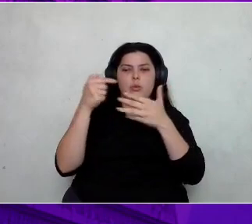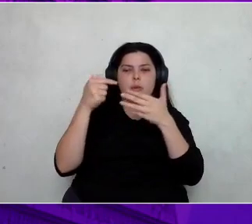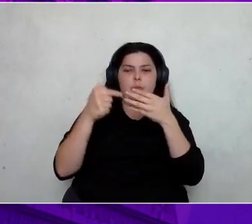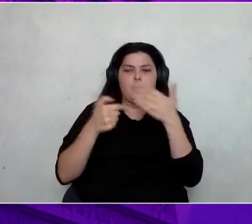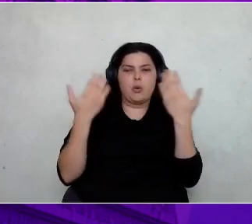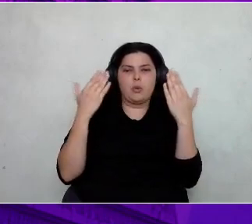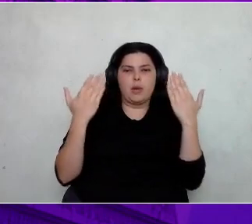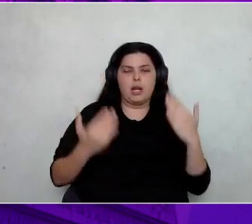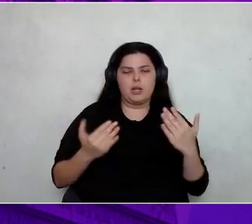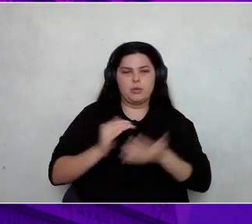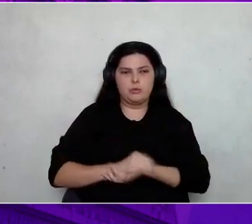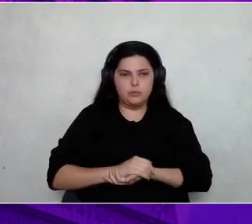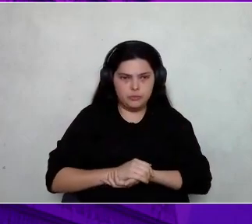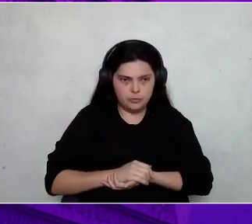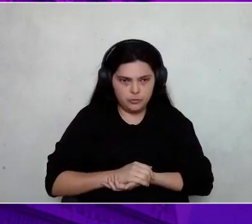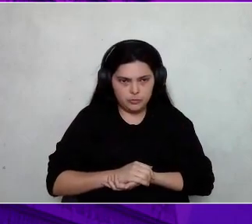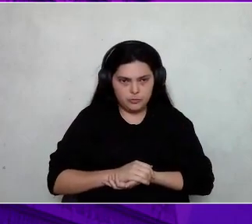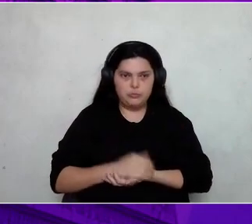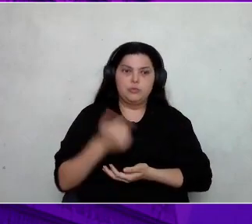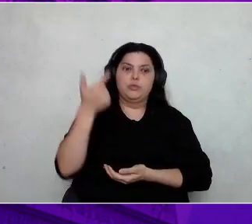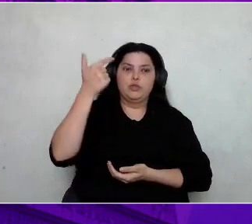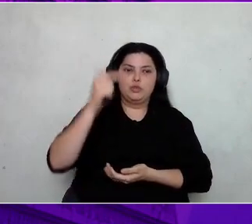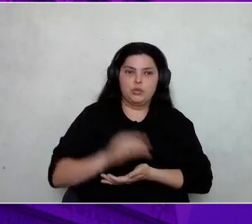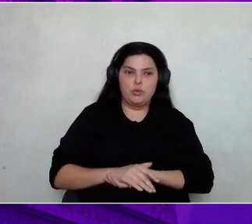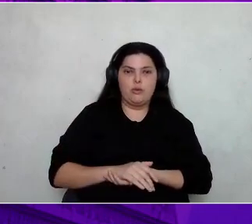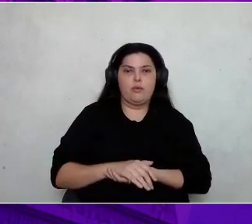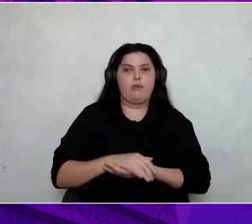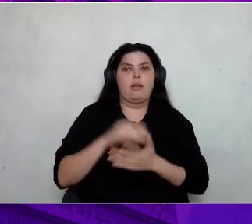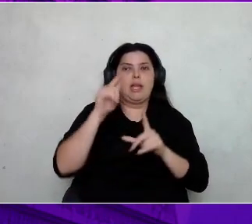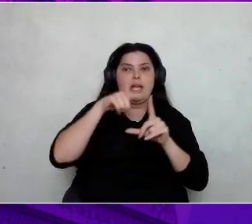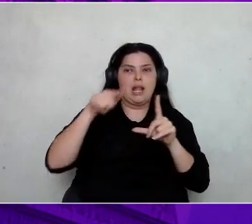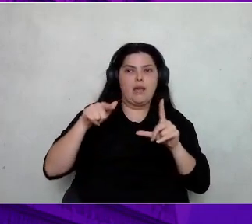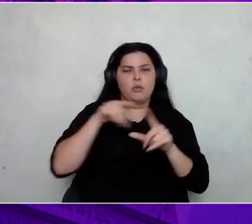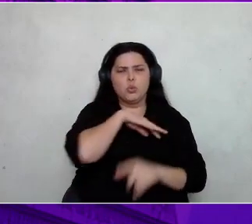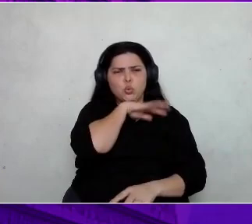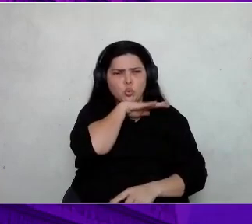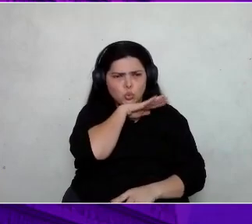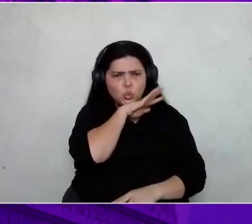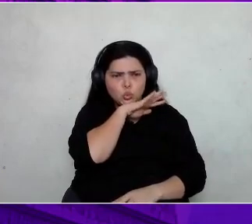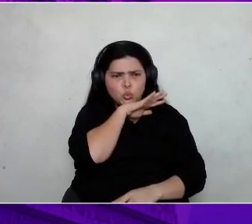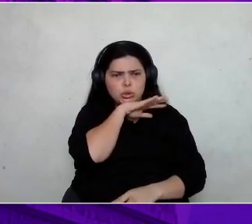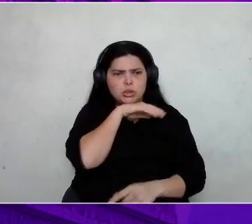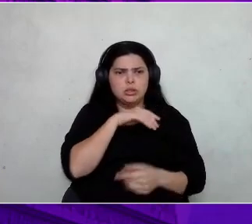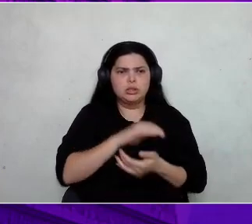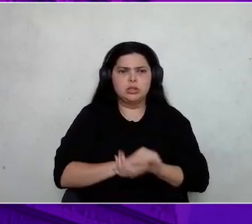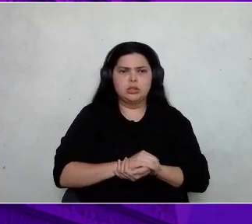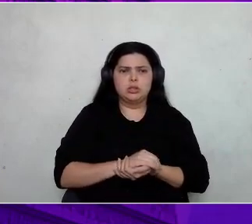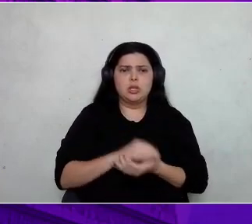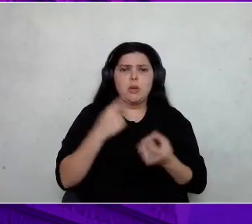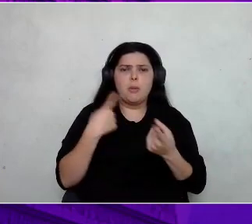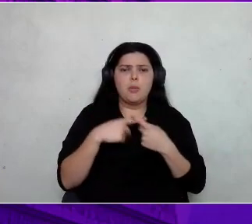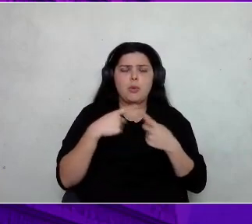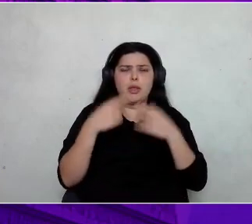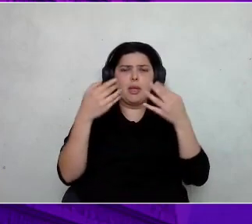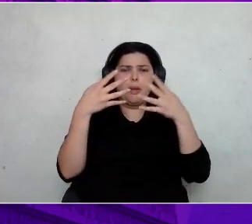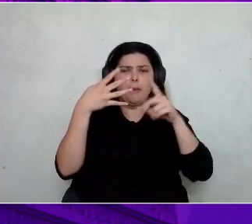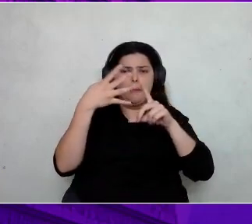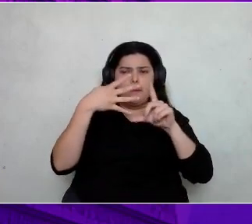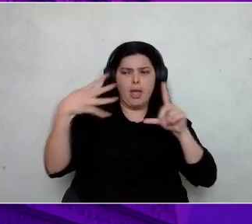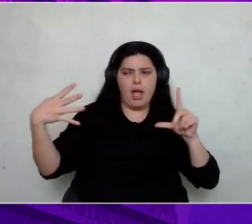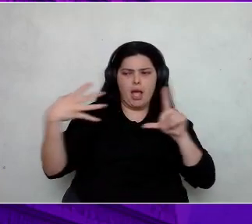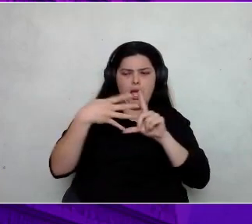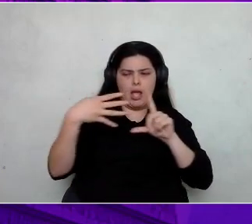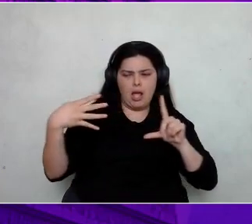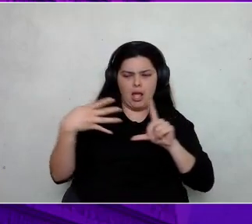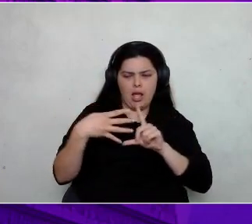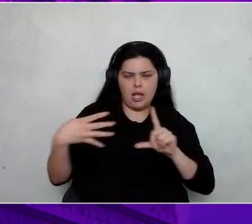Então, de novo, esse gráfico é ruim, não porque ele é um gráfico de barras acumuladas, ele é ruim porque as escolhas